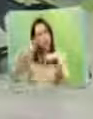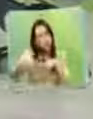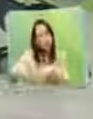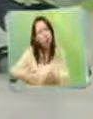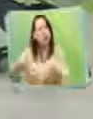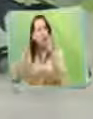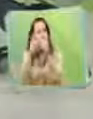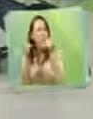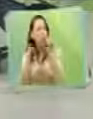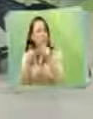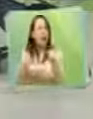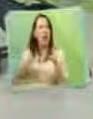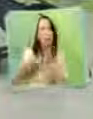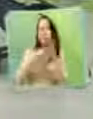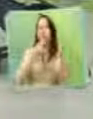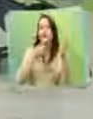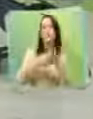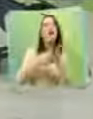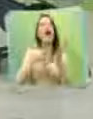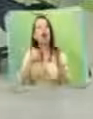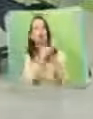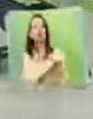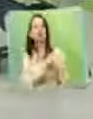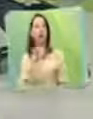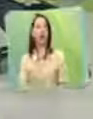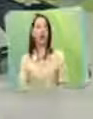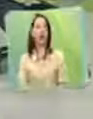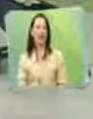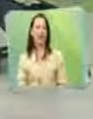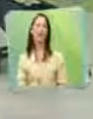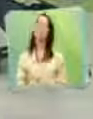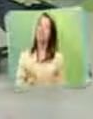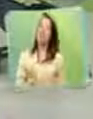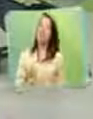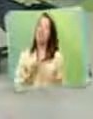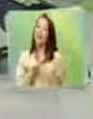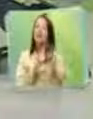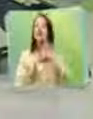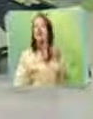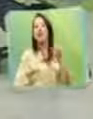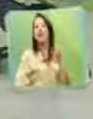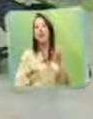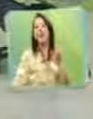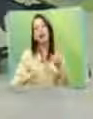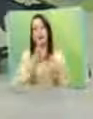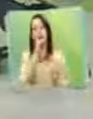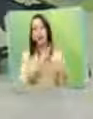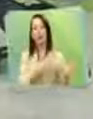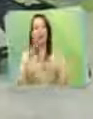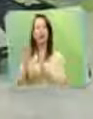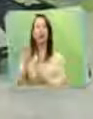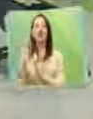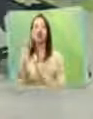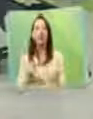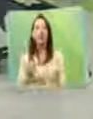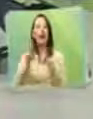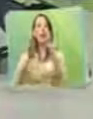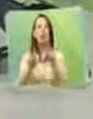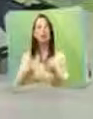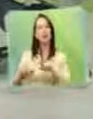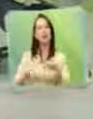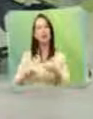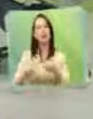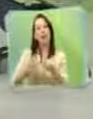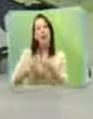né, e na luta mesmo para que esses direitos fossem garantidos. Porque em momentos anteriores, os direitos dos trabalhadores urbanos,